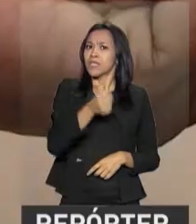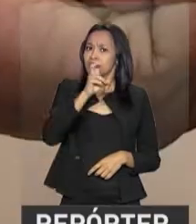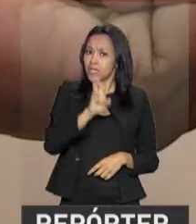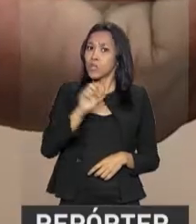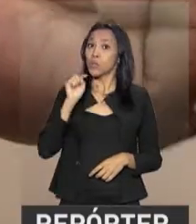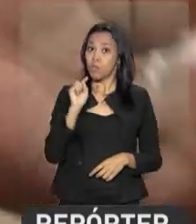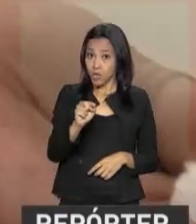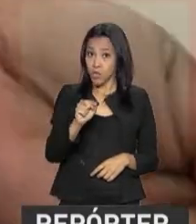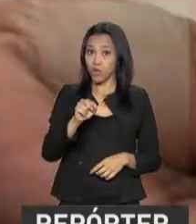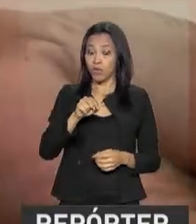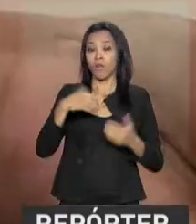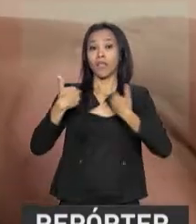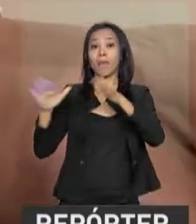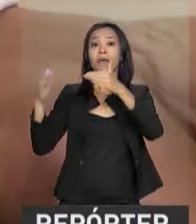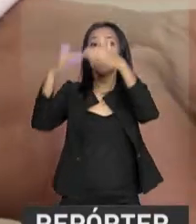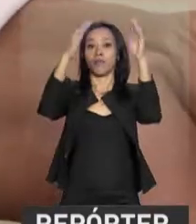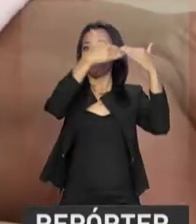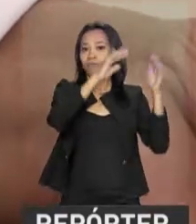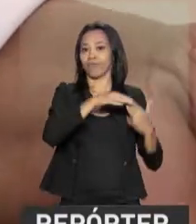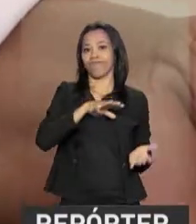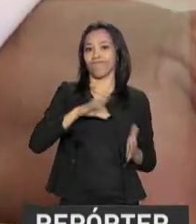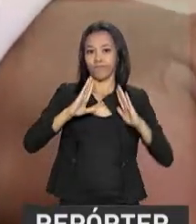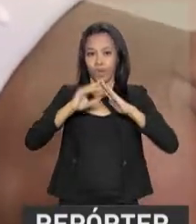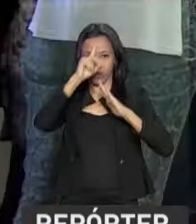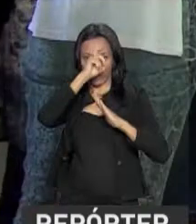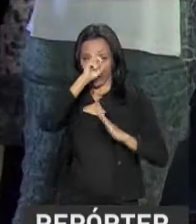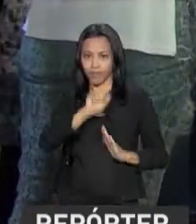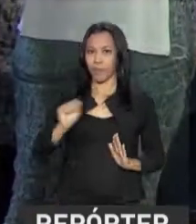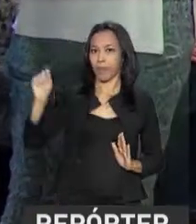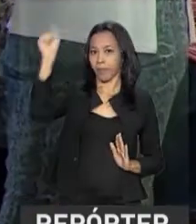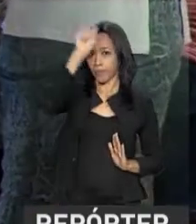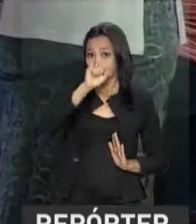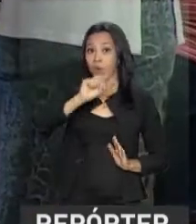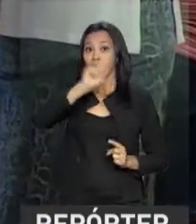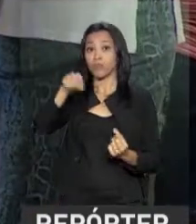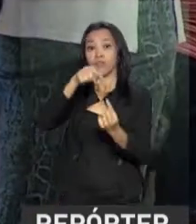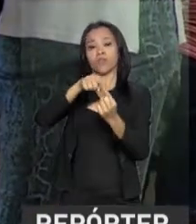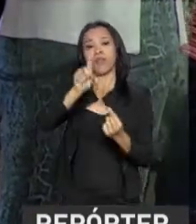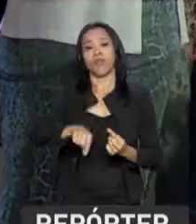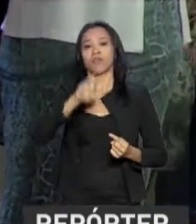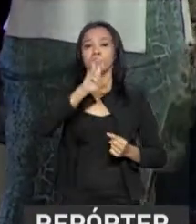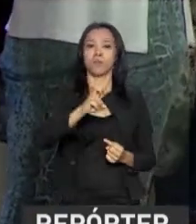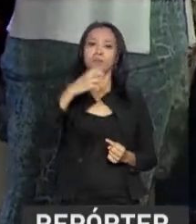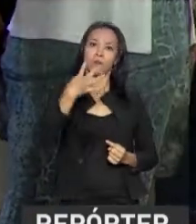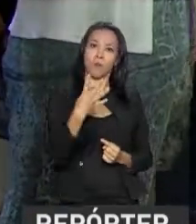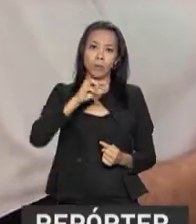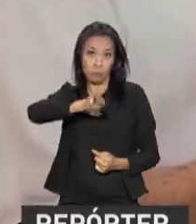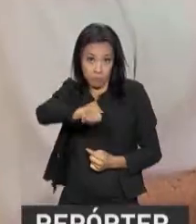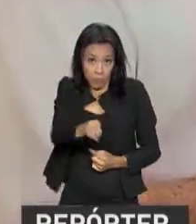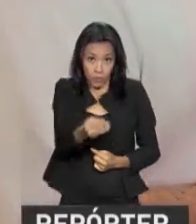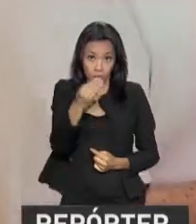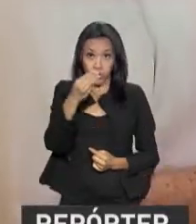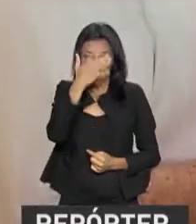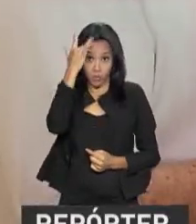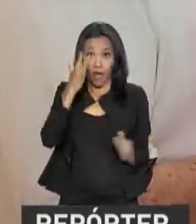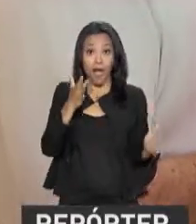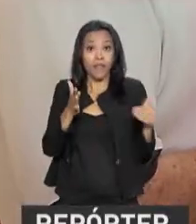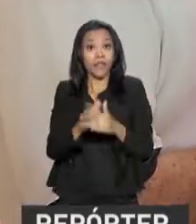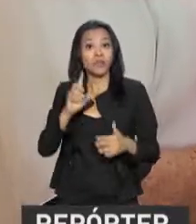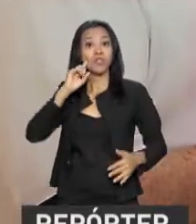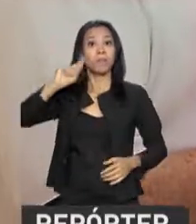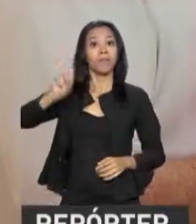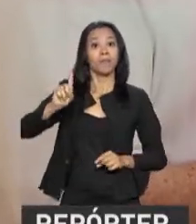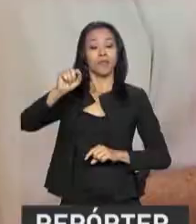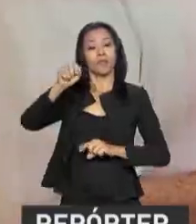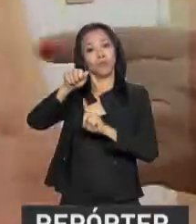estarão abertos em todo o país a meta é imunizar 54 milhões de pessoas até 1º de junho quando acaba